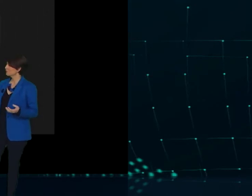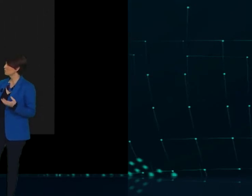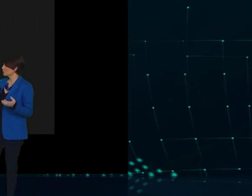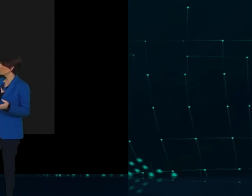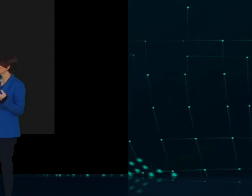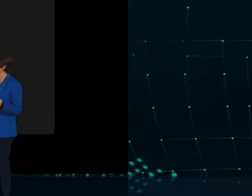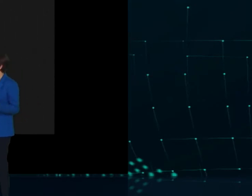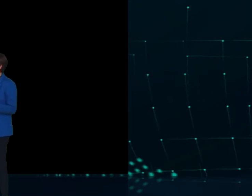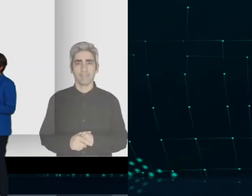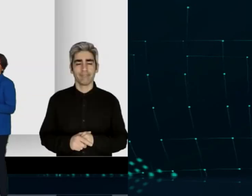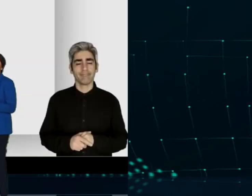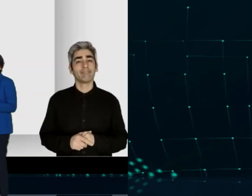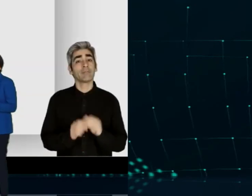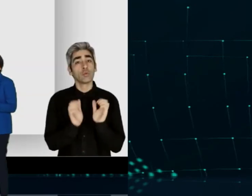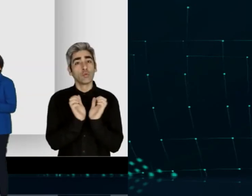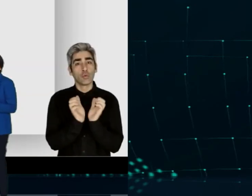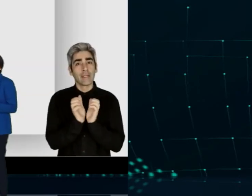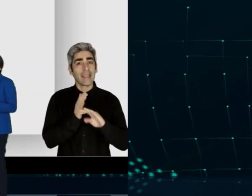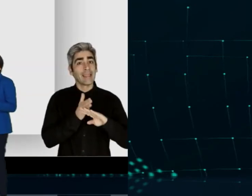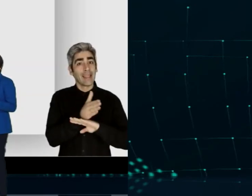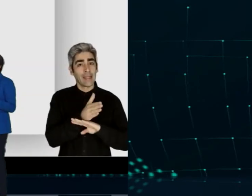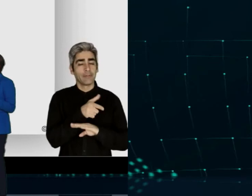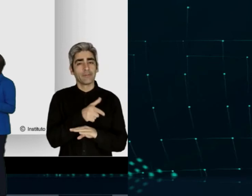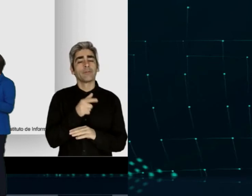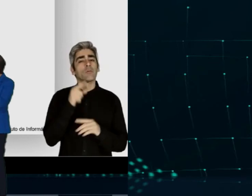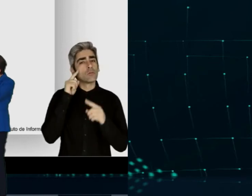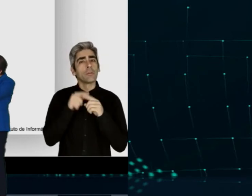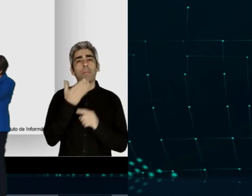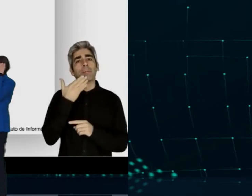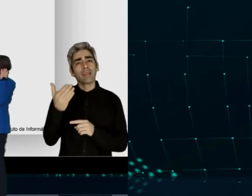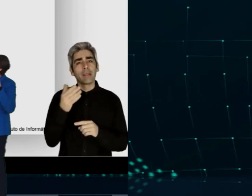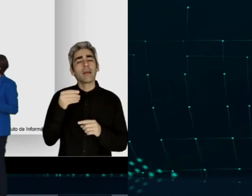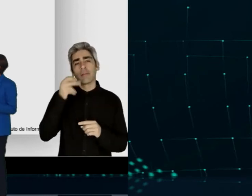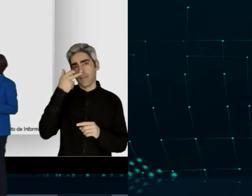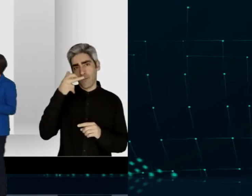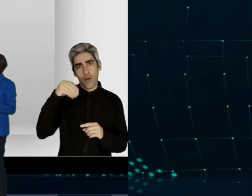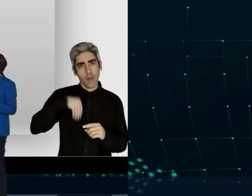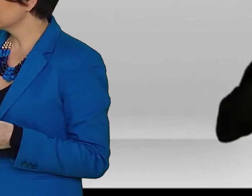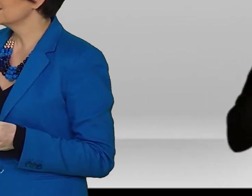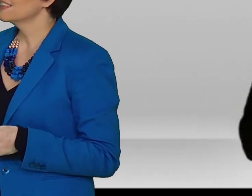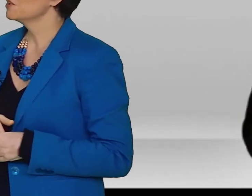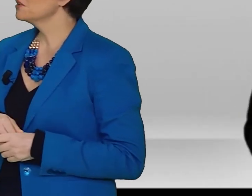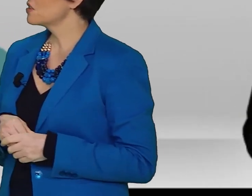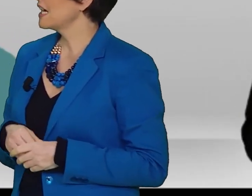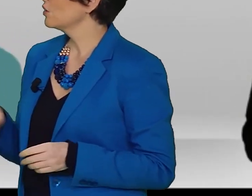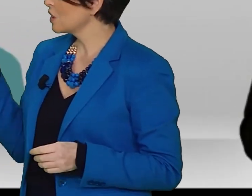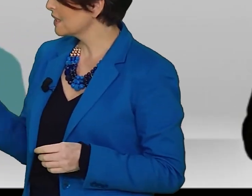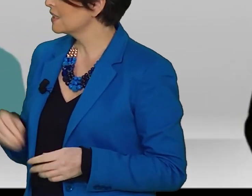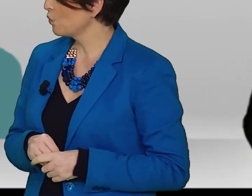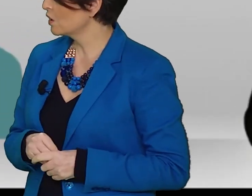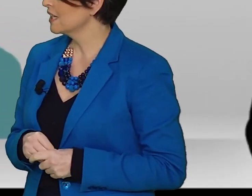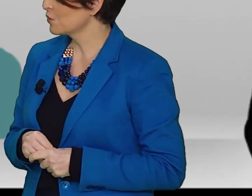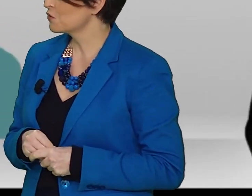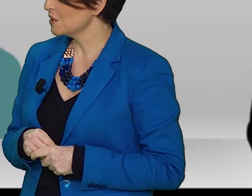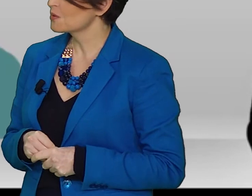tratamento de pensões no período homólogo. Desde o arranque deste serviço, mais de 34 mil beneficiários já